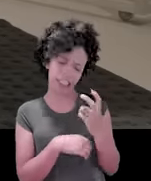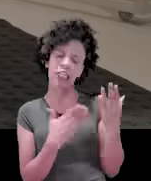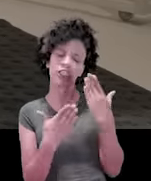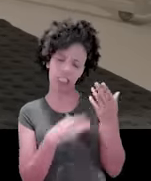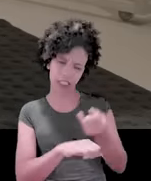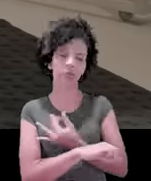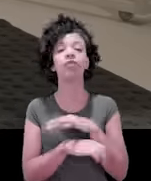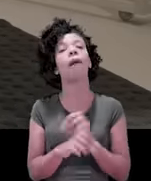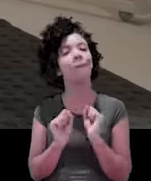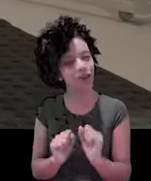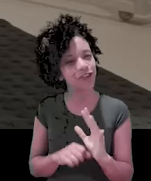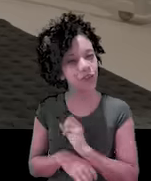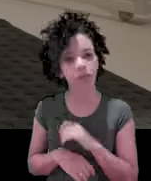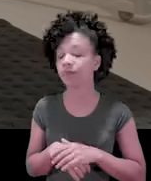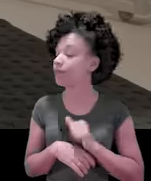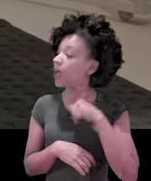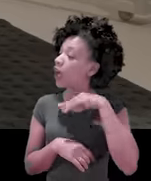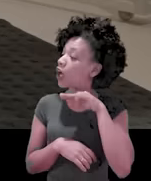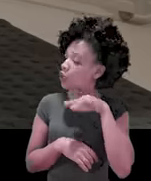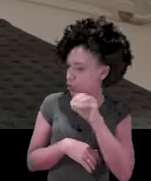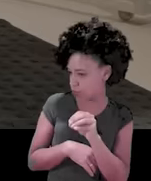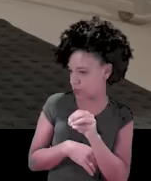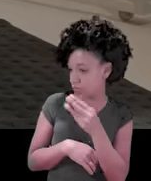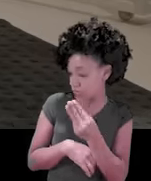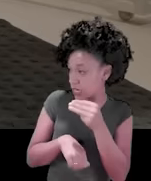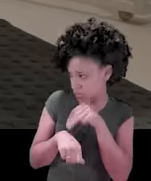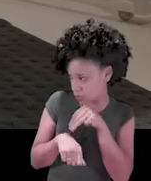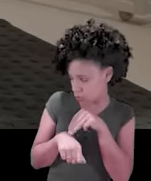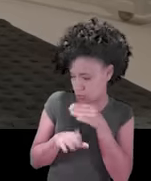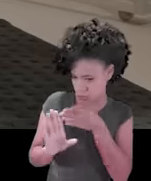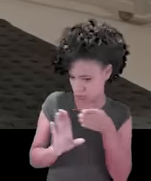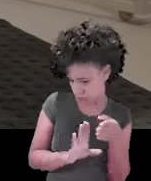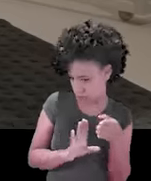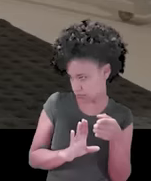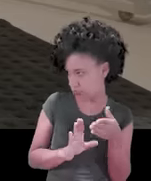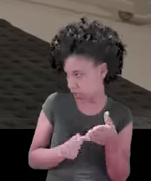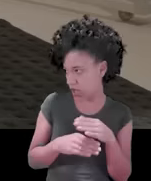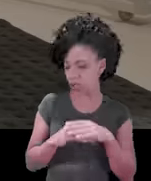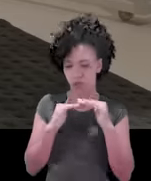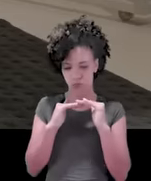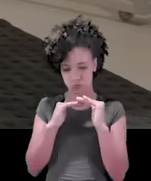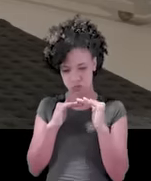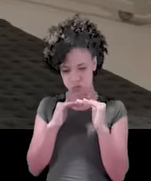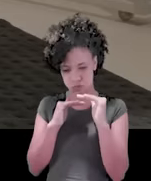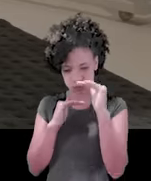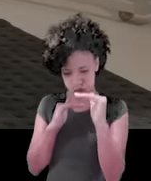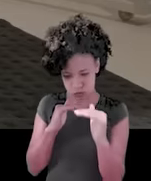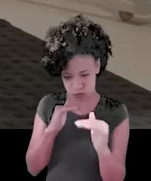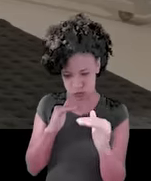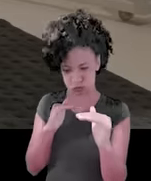isso meu irmão pode amor Antônio nesse três minutos que de já entrei né planava